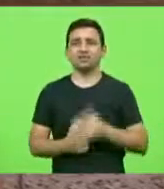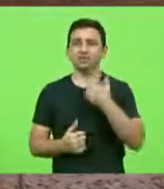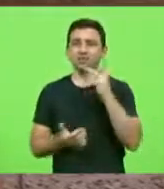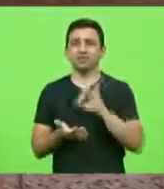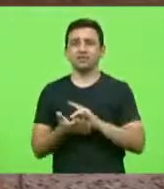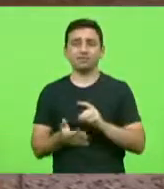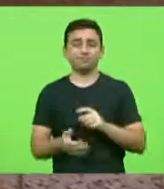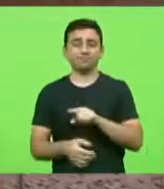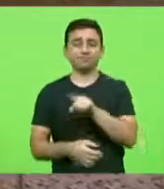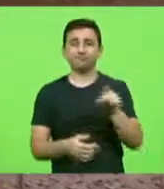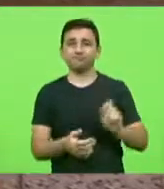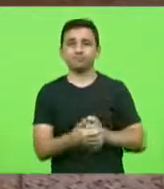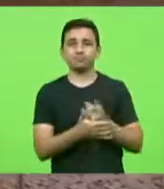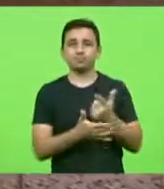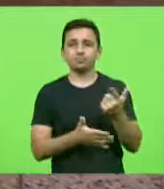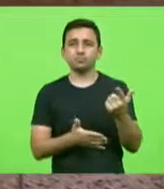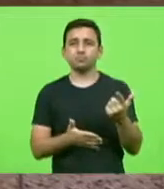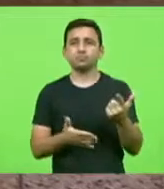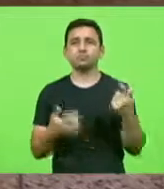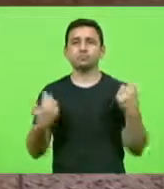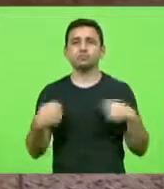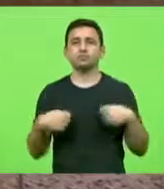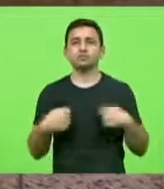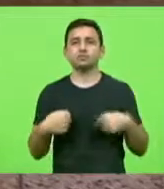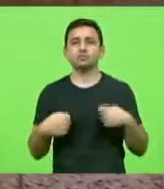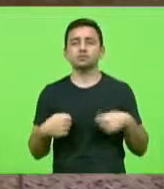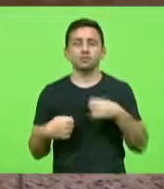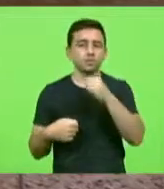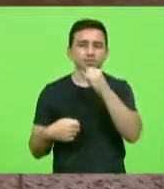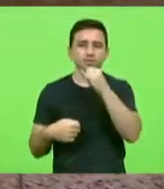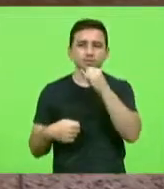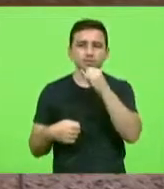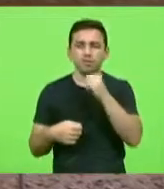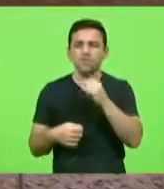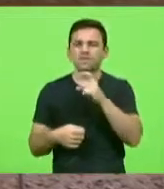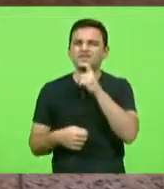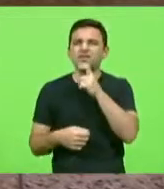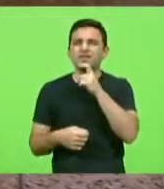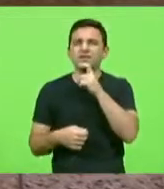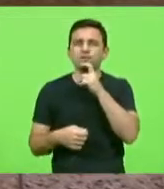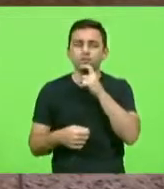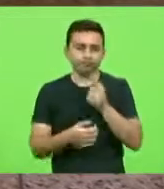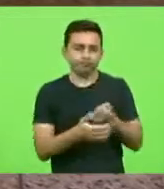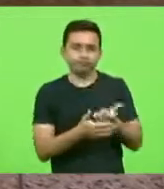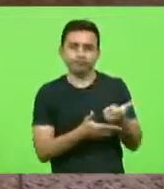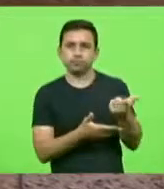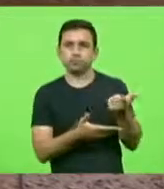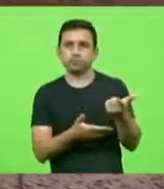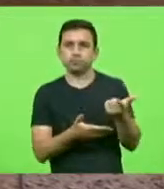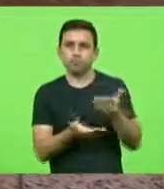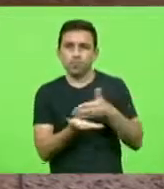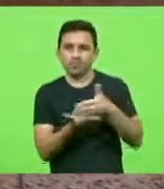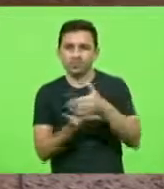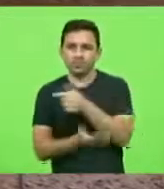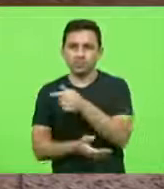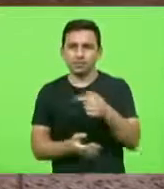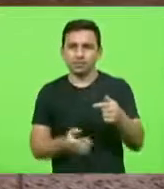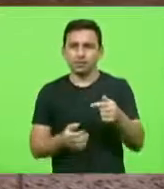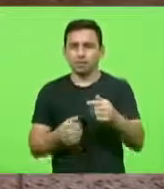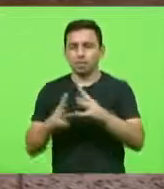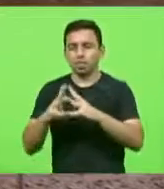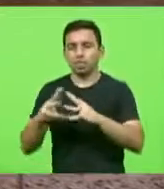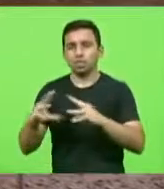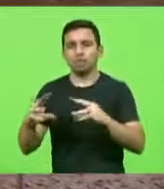compra um congelado no começo da semana, vai descongelar, não sabe